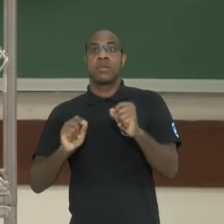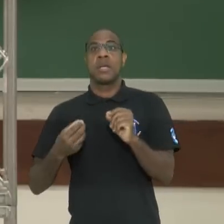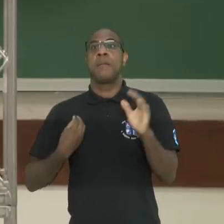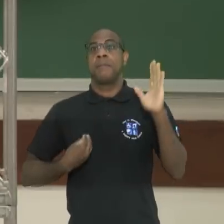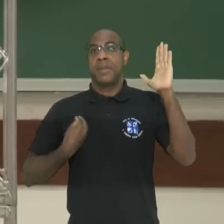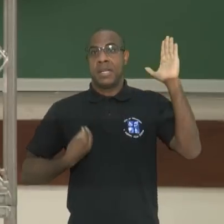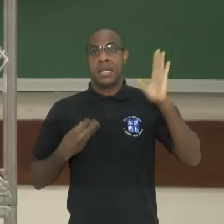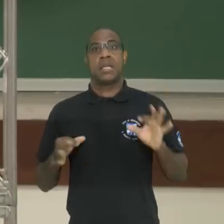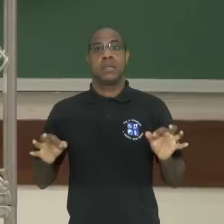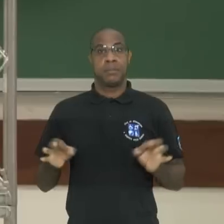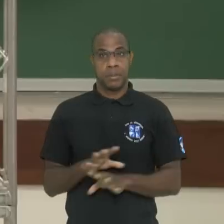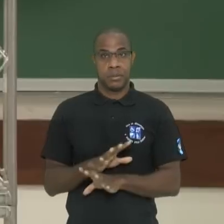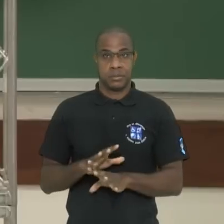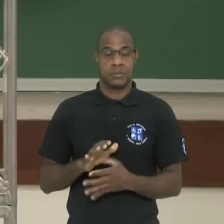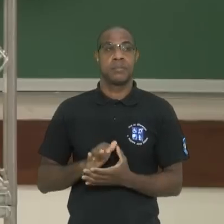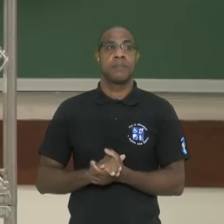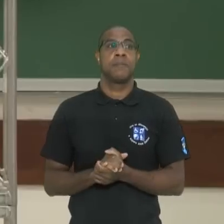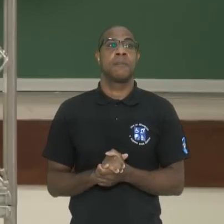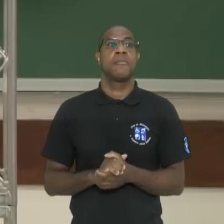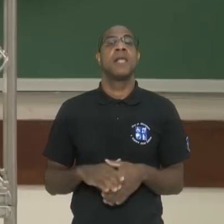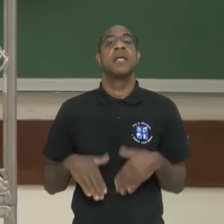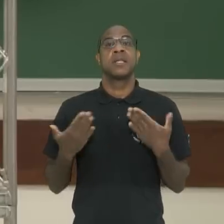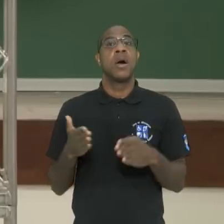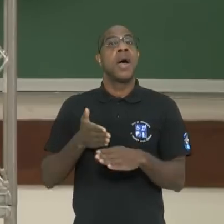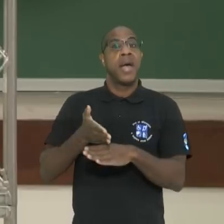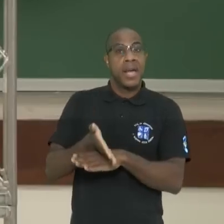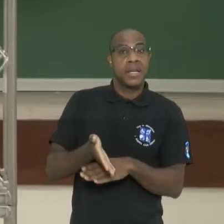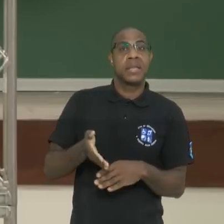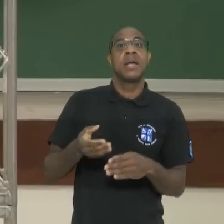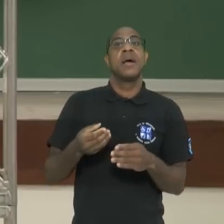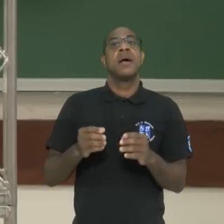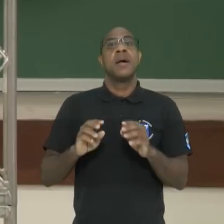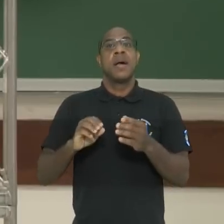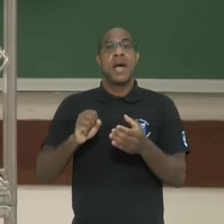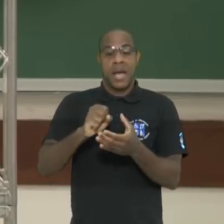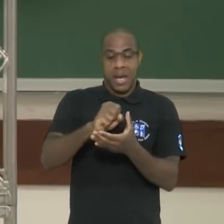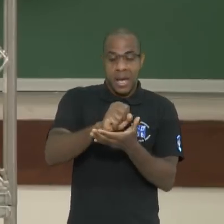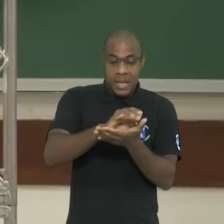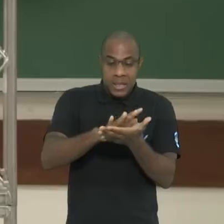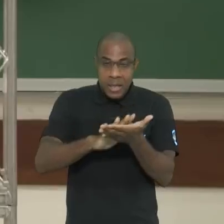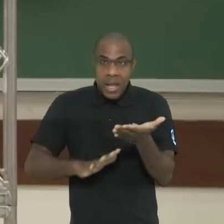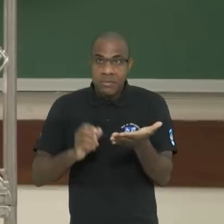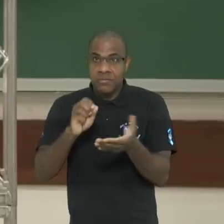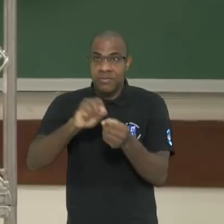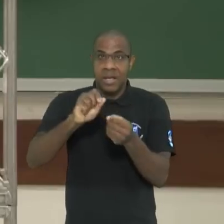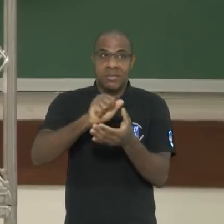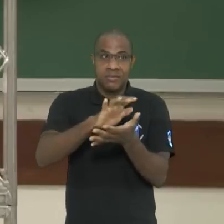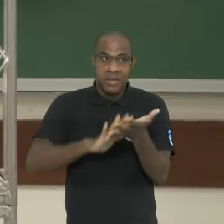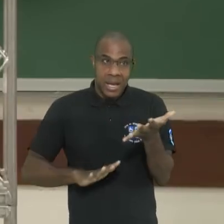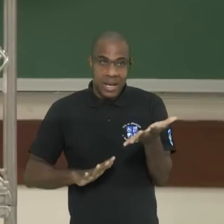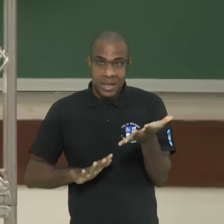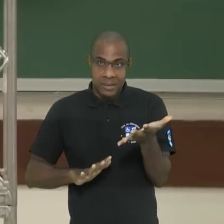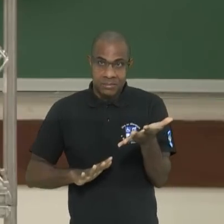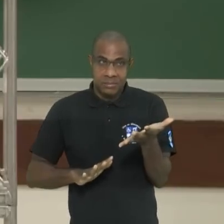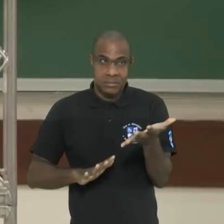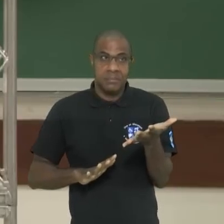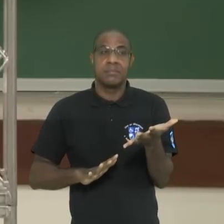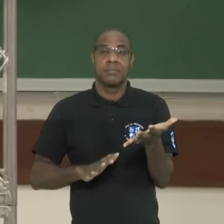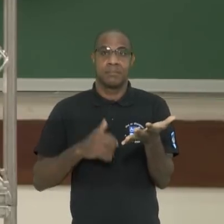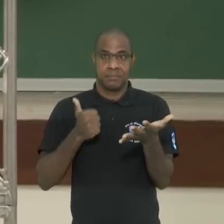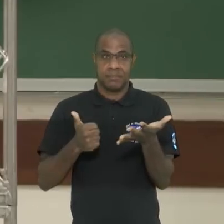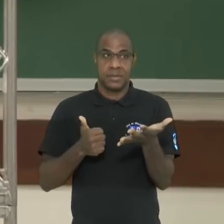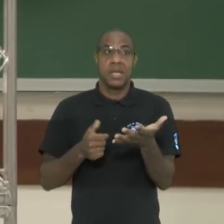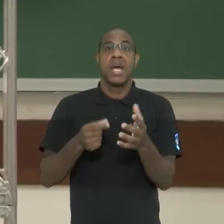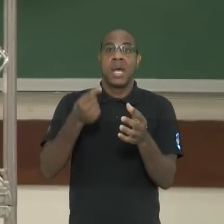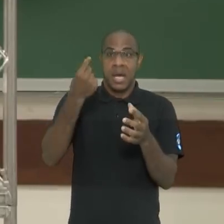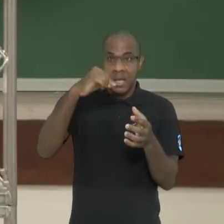e isso pode complicar a sua vida. Então, entra lá, marca a presença, responde a questão, pessoinha, responde a questão